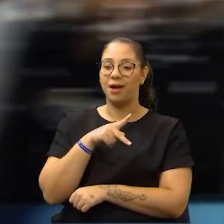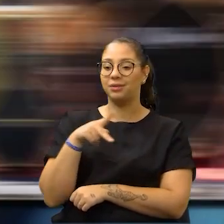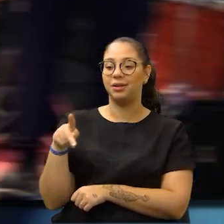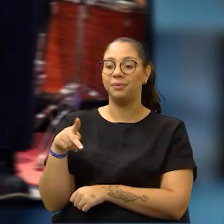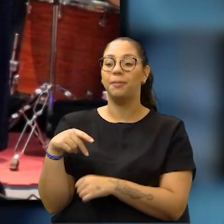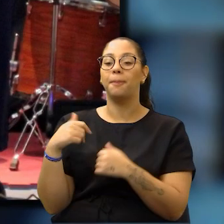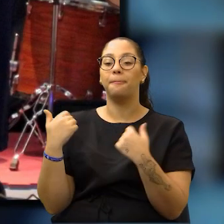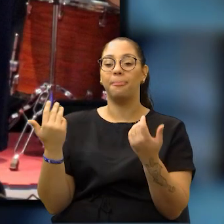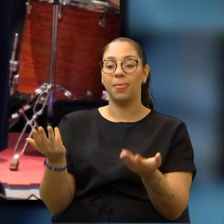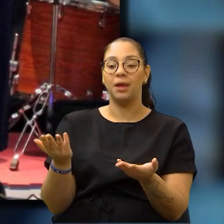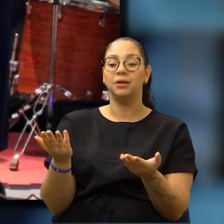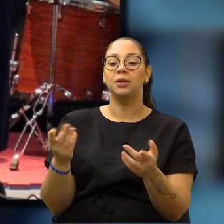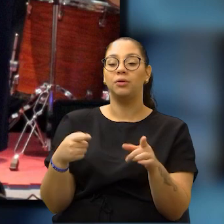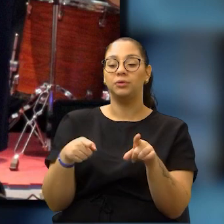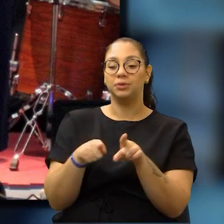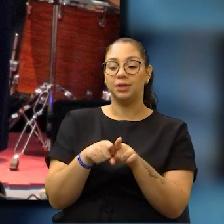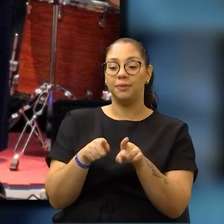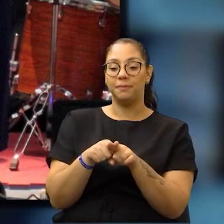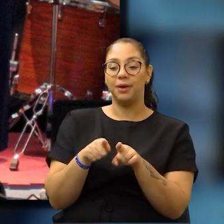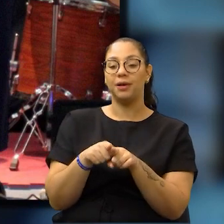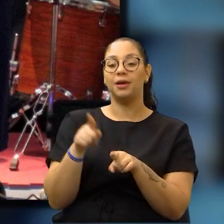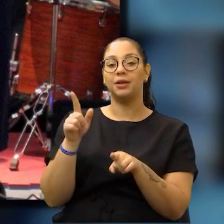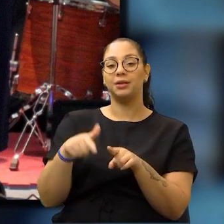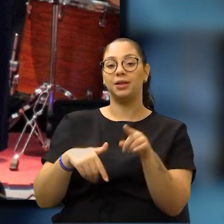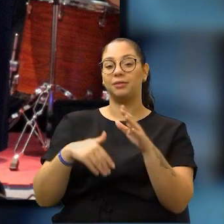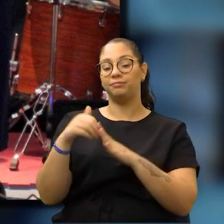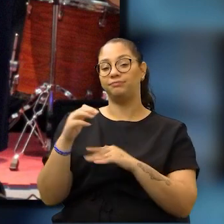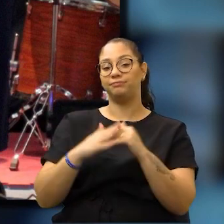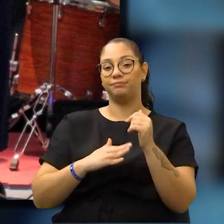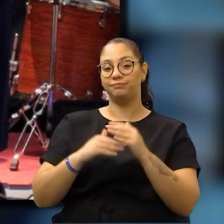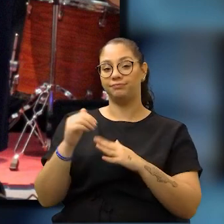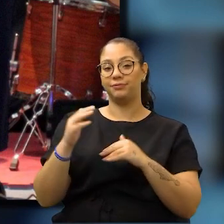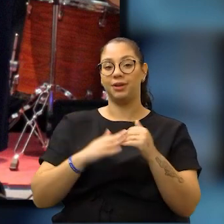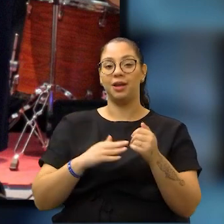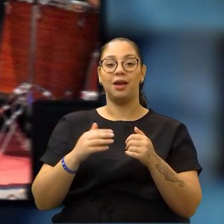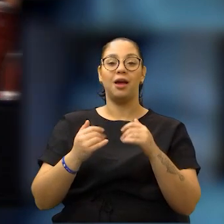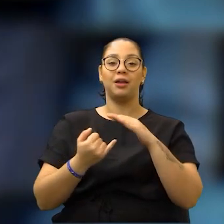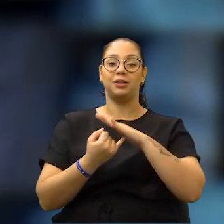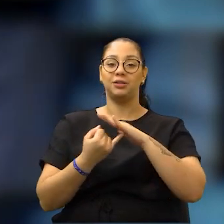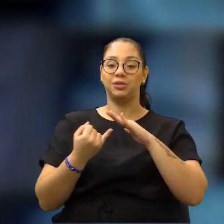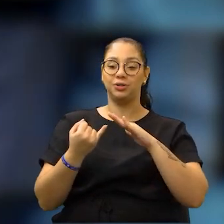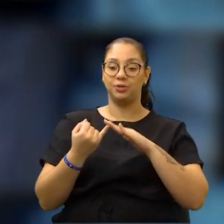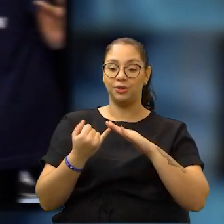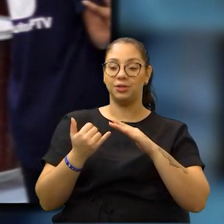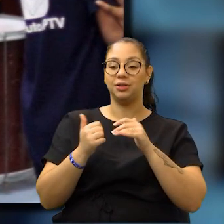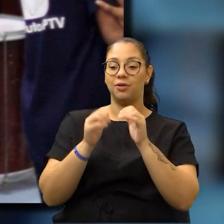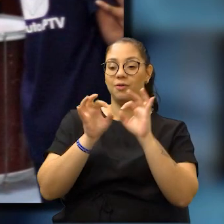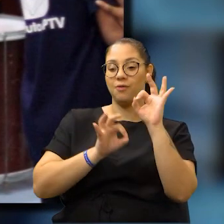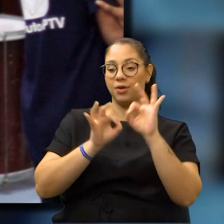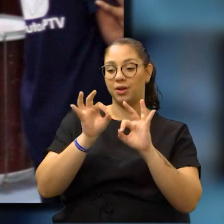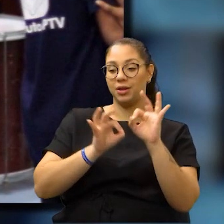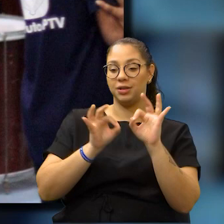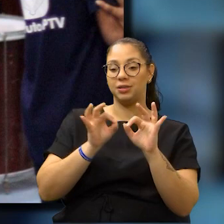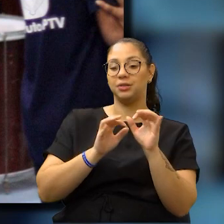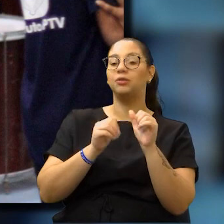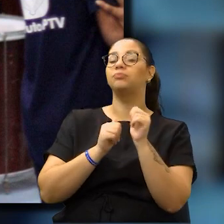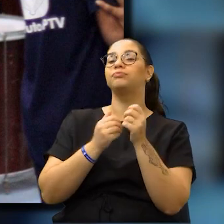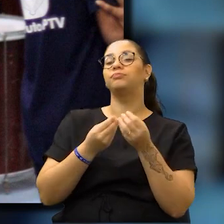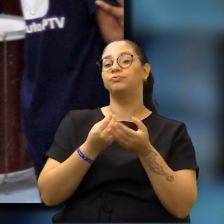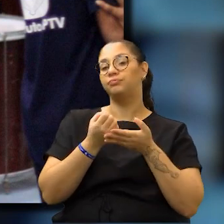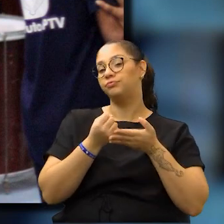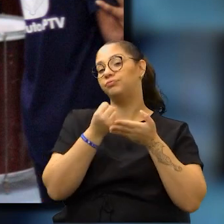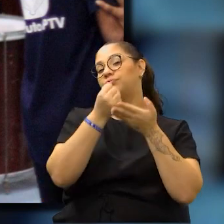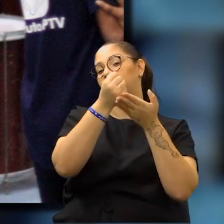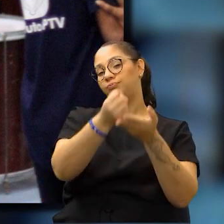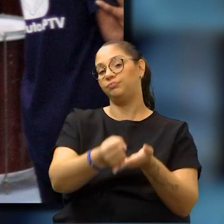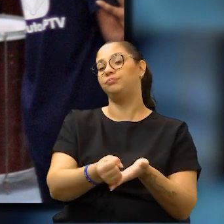Então ele entregou também como um ato de desprendimento, ele entregou a condução da obra quando ele fez